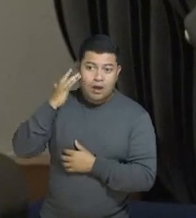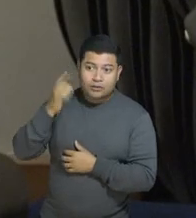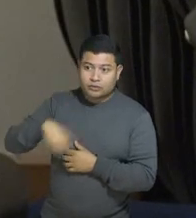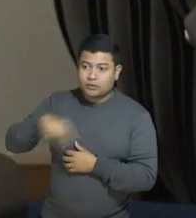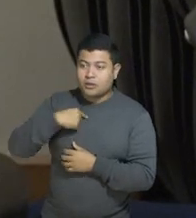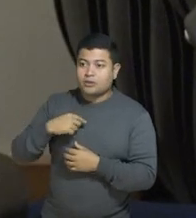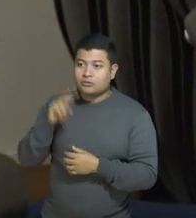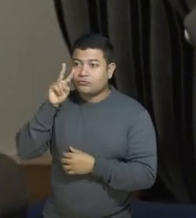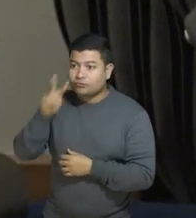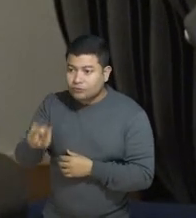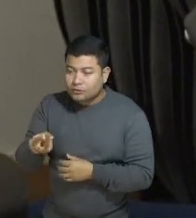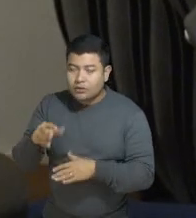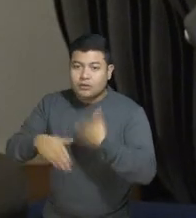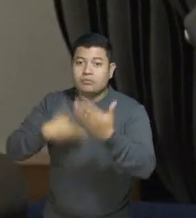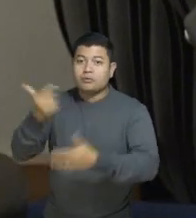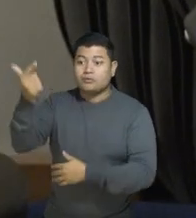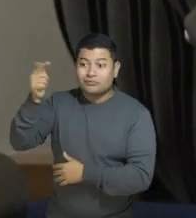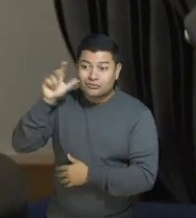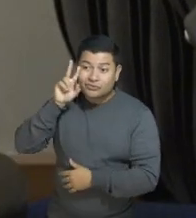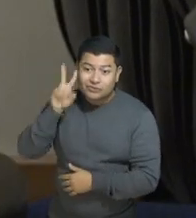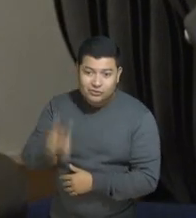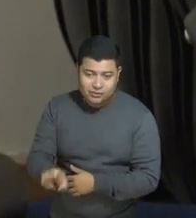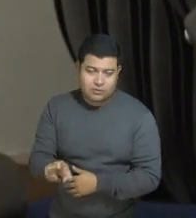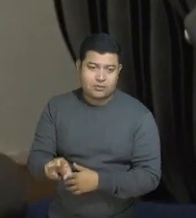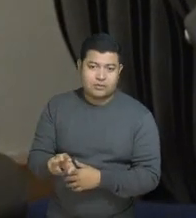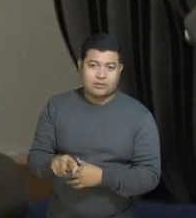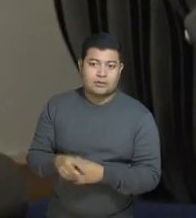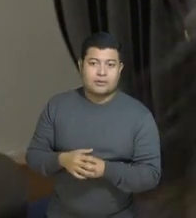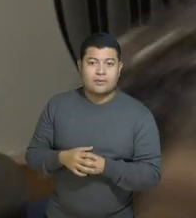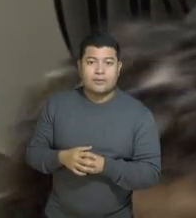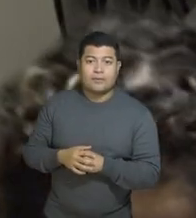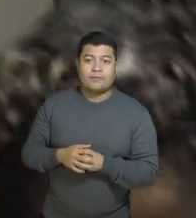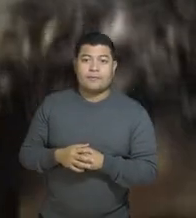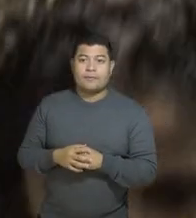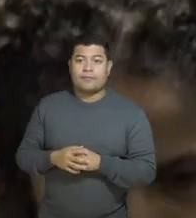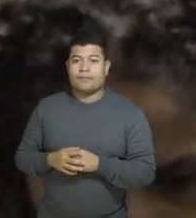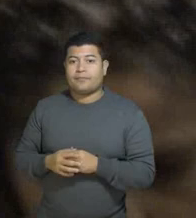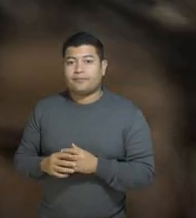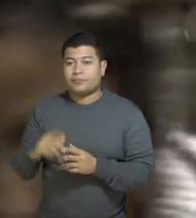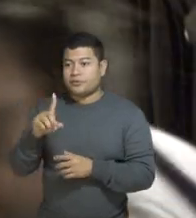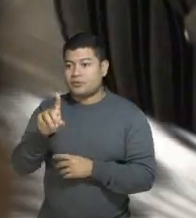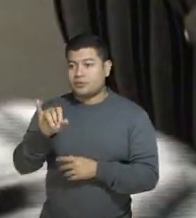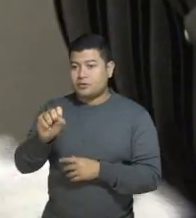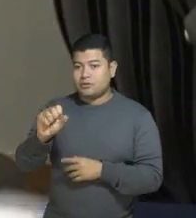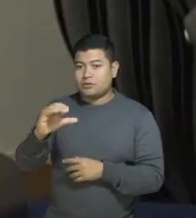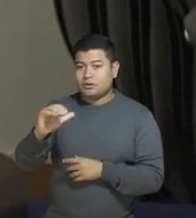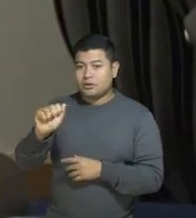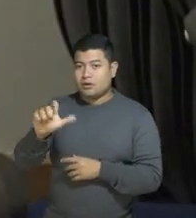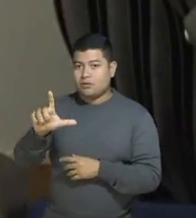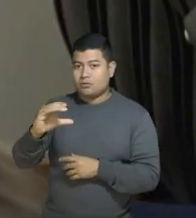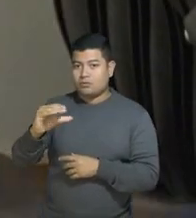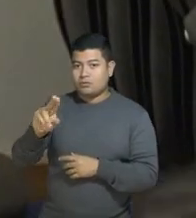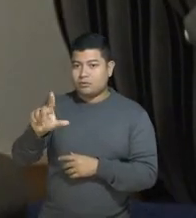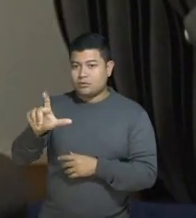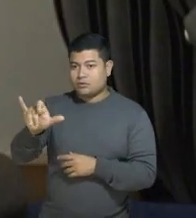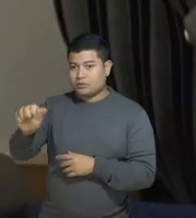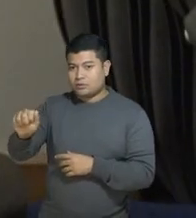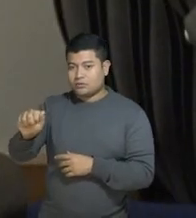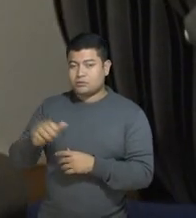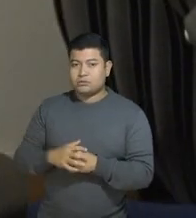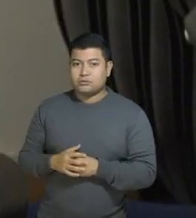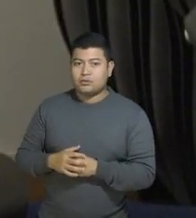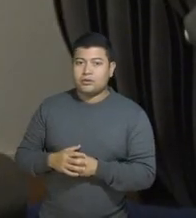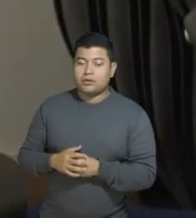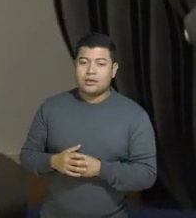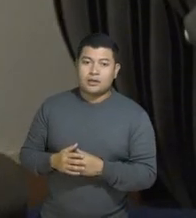as palestras. Porque, olha, uma palestra hoje, né, descalculia, uma coisa que eu... Né, com tantas